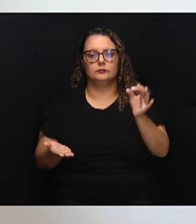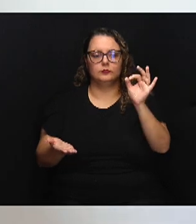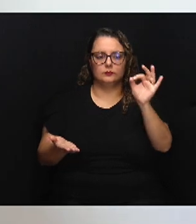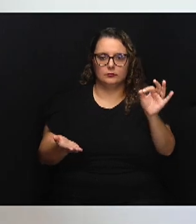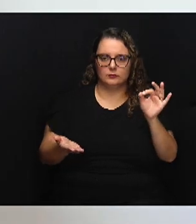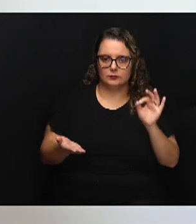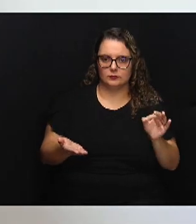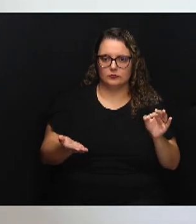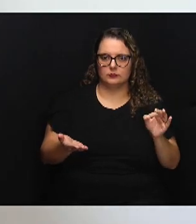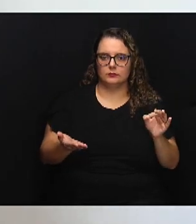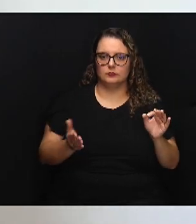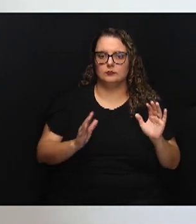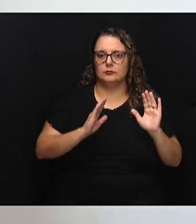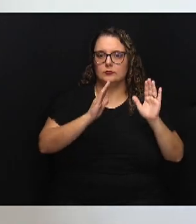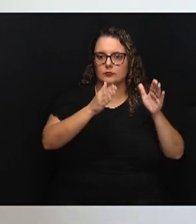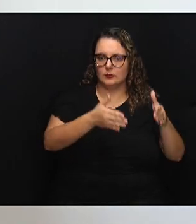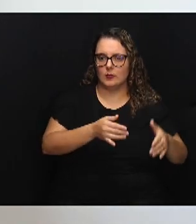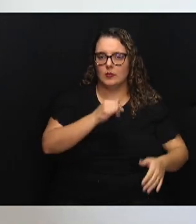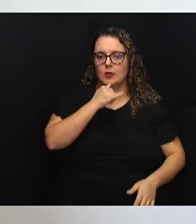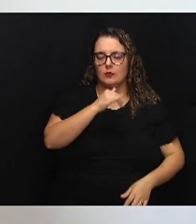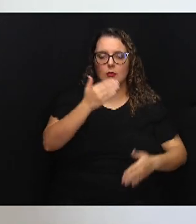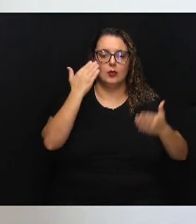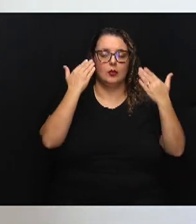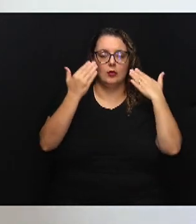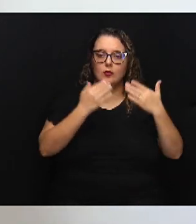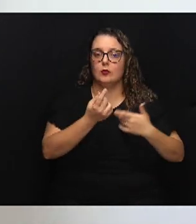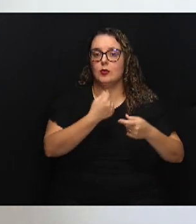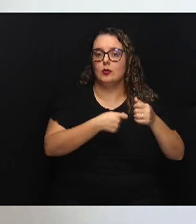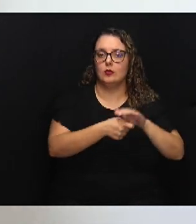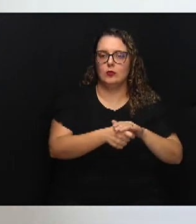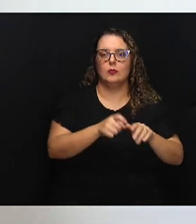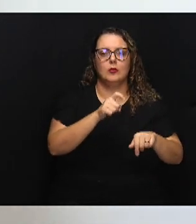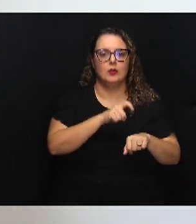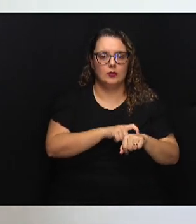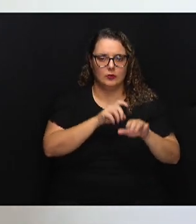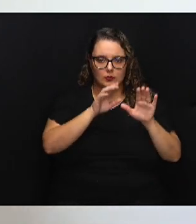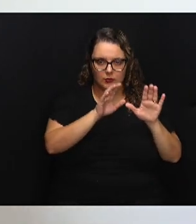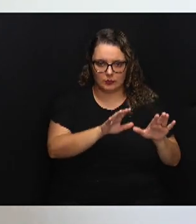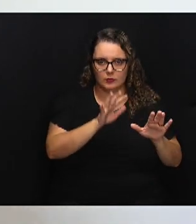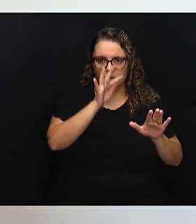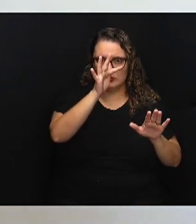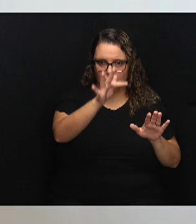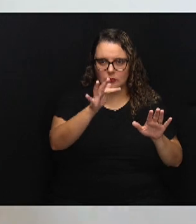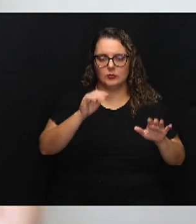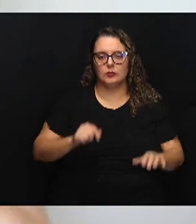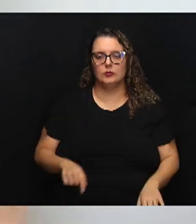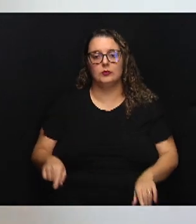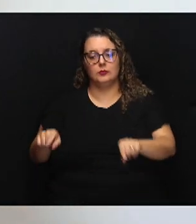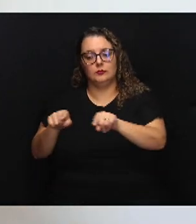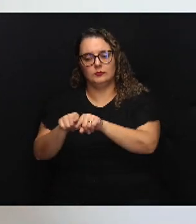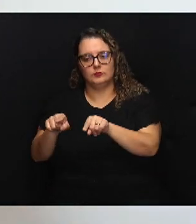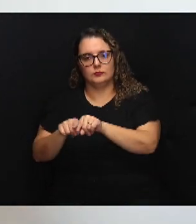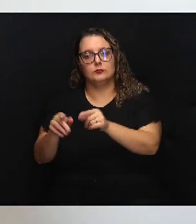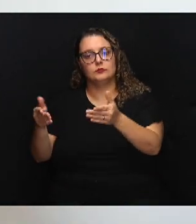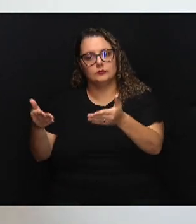vou dedicar à minha energia psíquica, o meu dinheiro, o meu tempo para o futuro e para o presente. Então, buscar